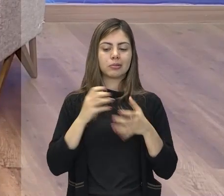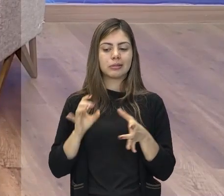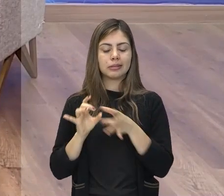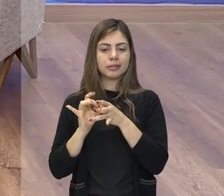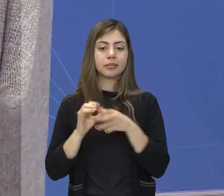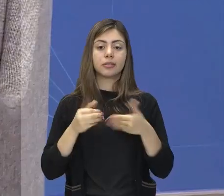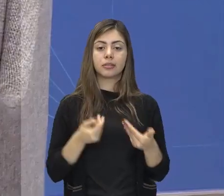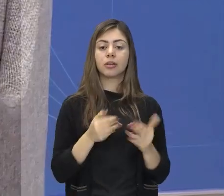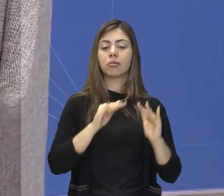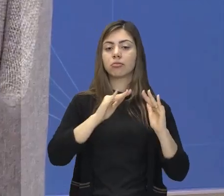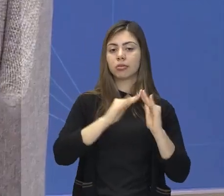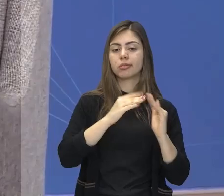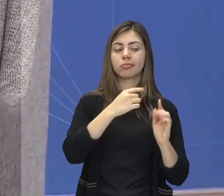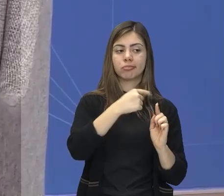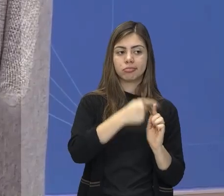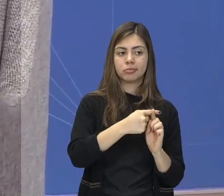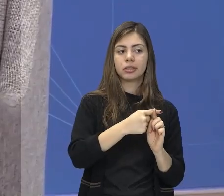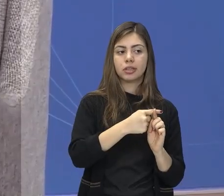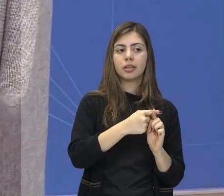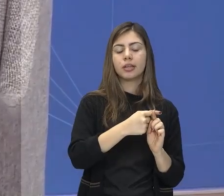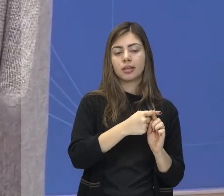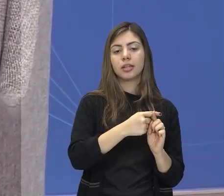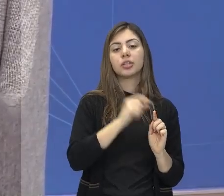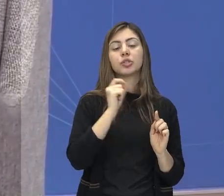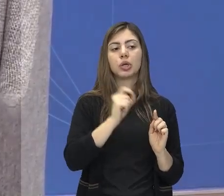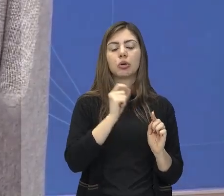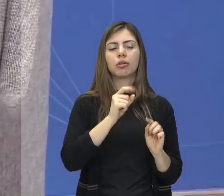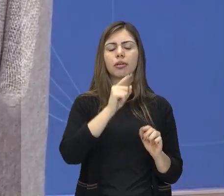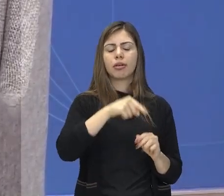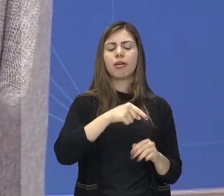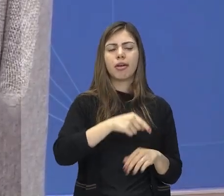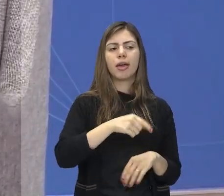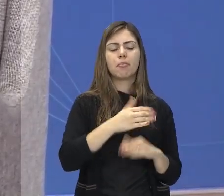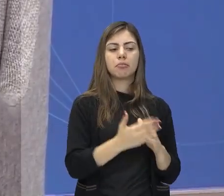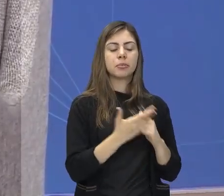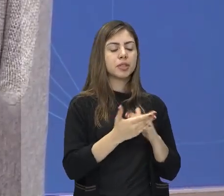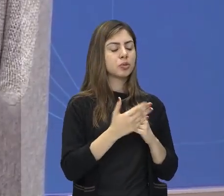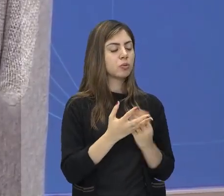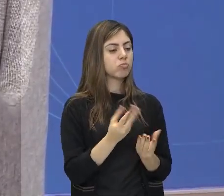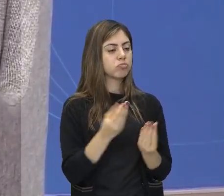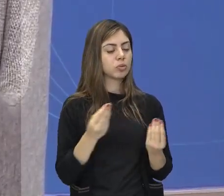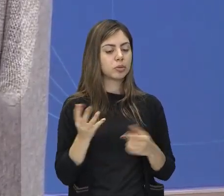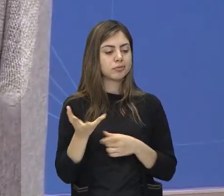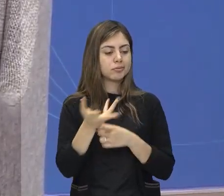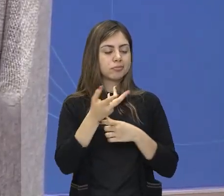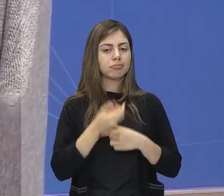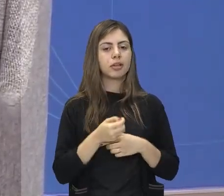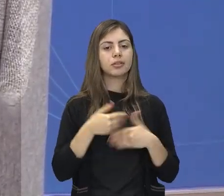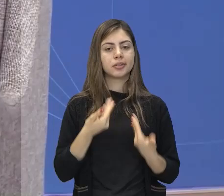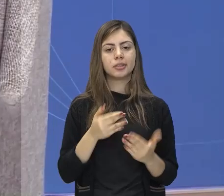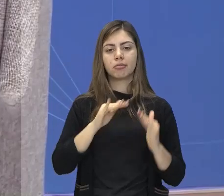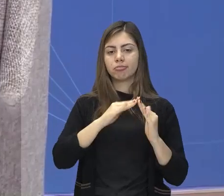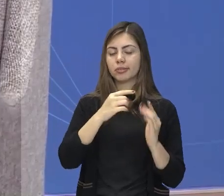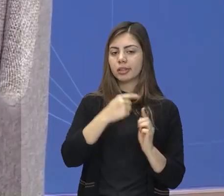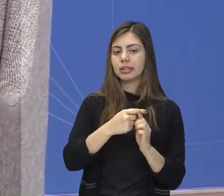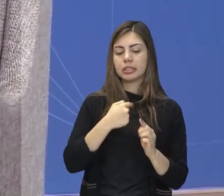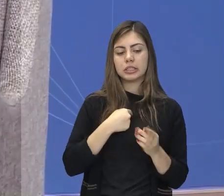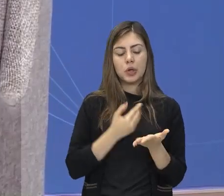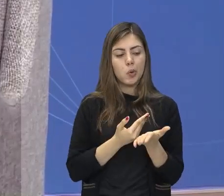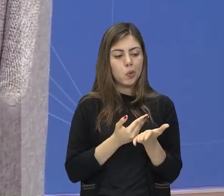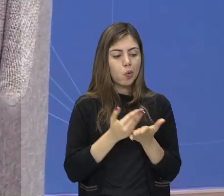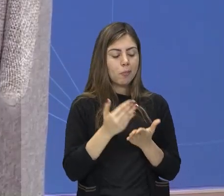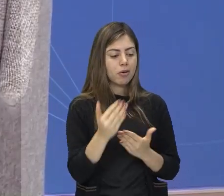dentre os seus muitos papéis que exerce, é uma potencializadora assim, de artes. Então, foi na igreja que eu comecei a